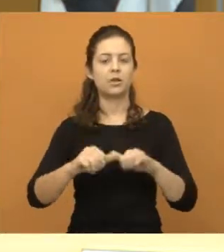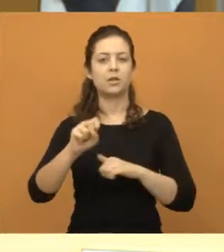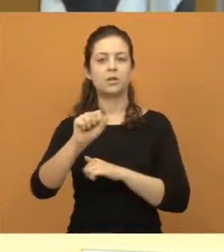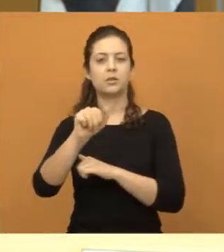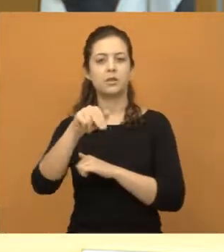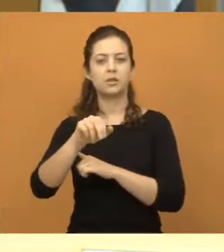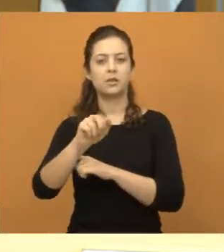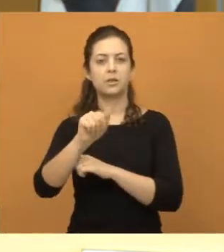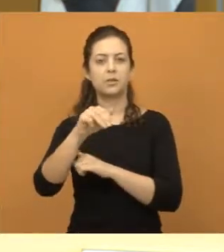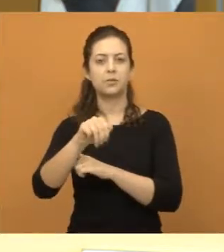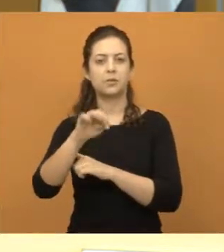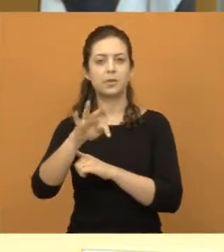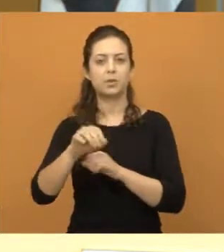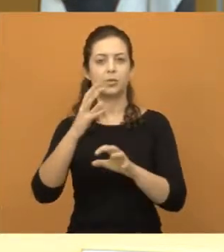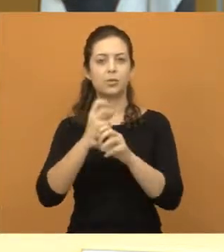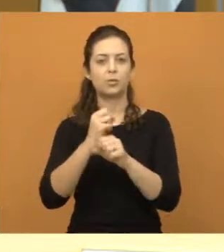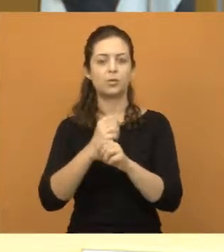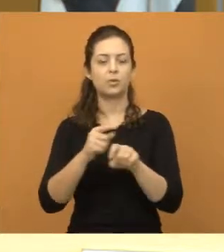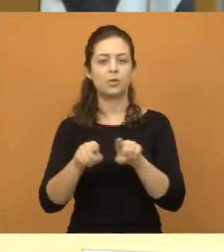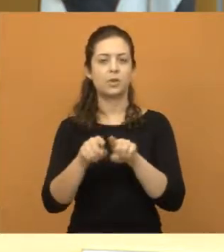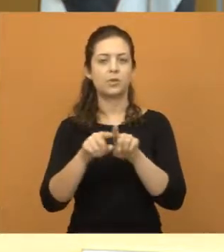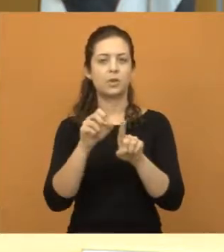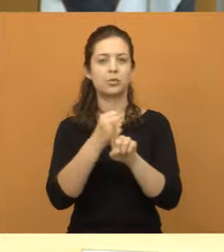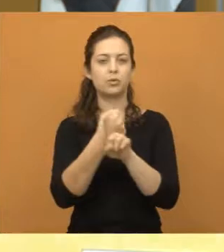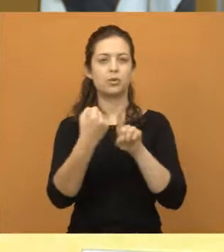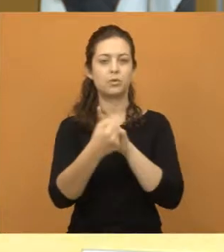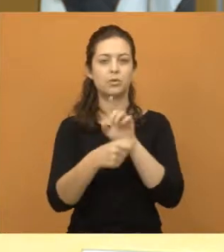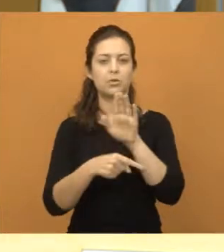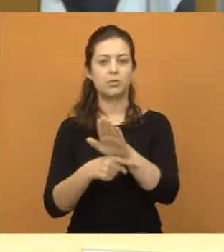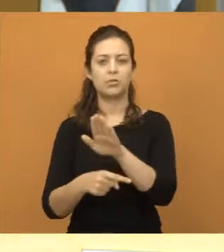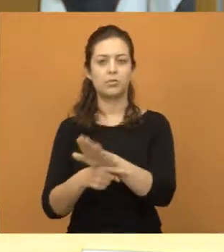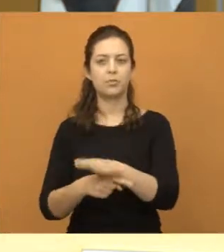saneamento, contador e assistente social.